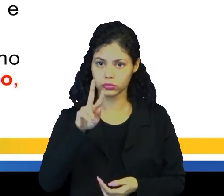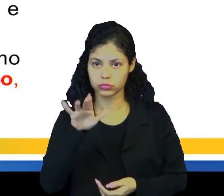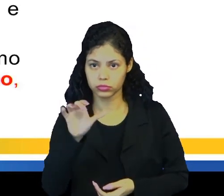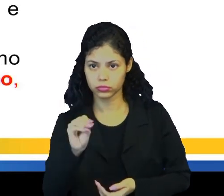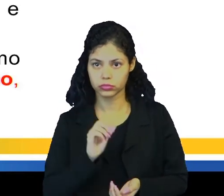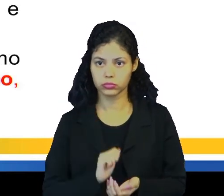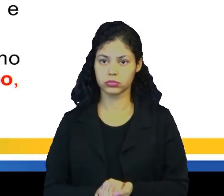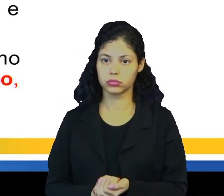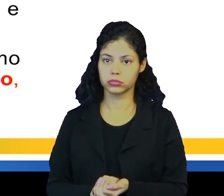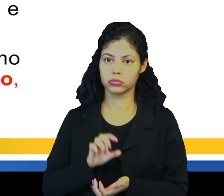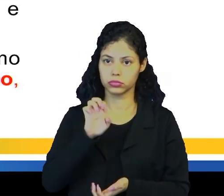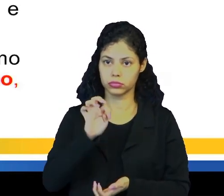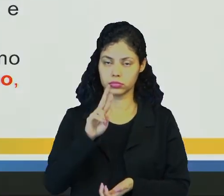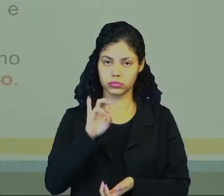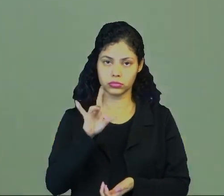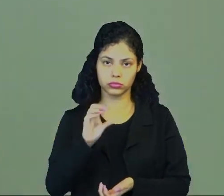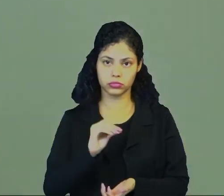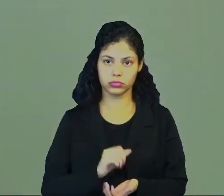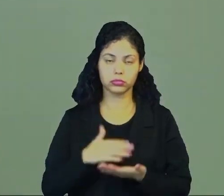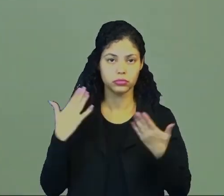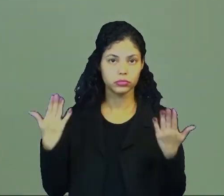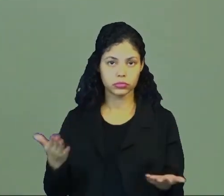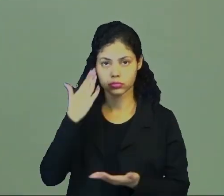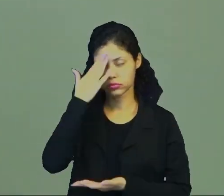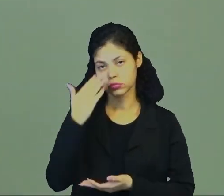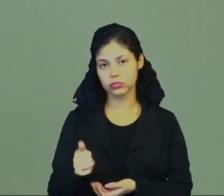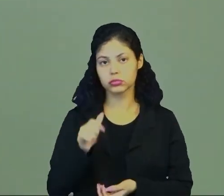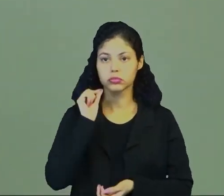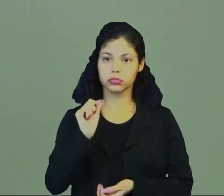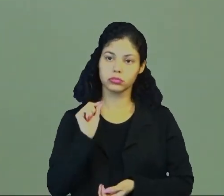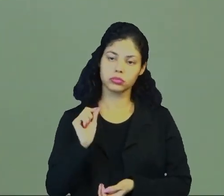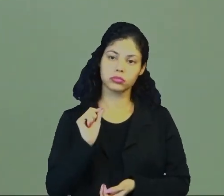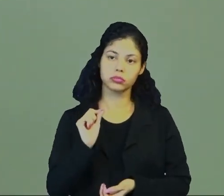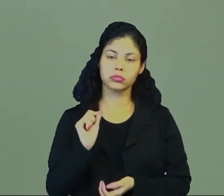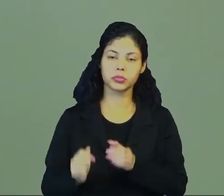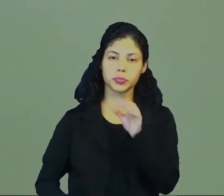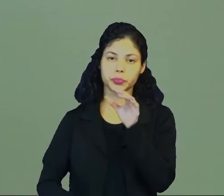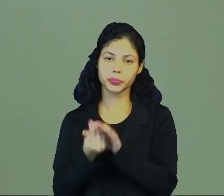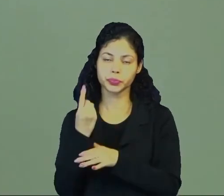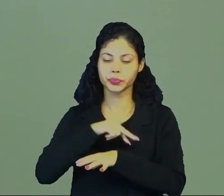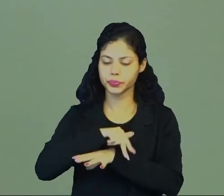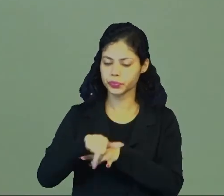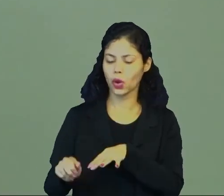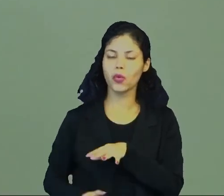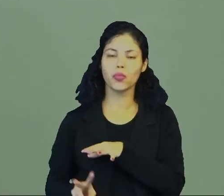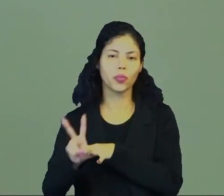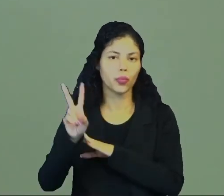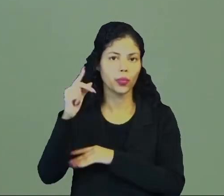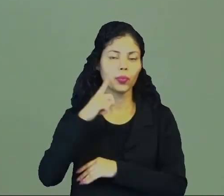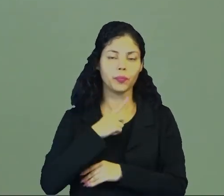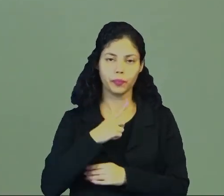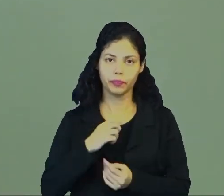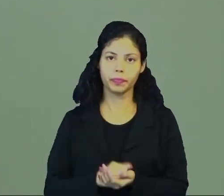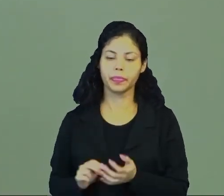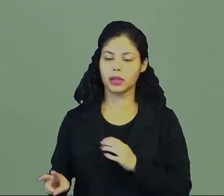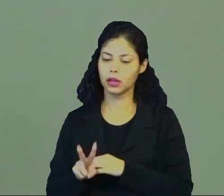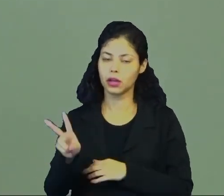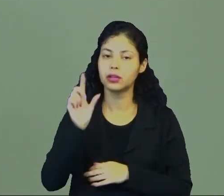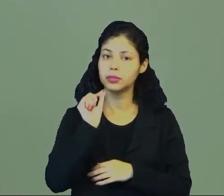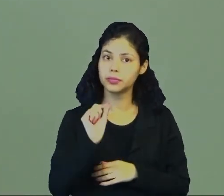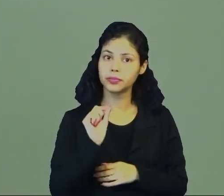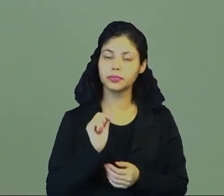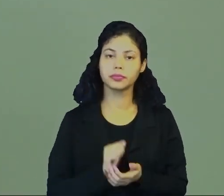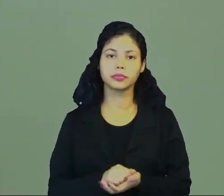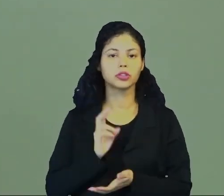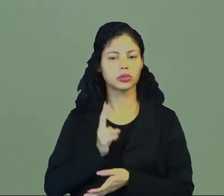cultural, recreativo e estético. Então sabemos que a biodiversidade ela tem um valor, né? E esse valor aí,